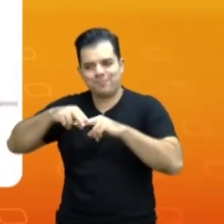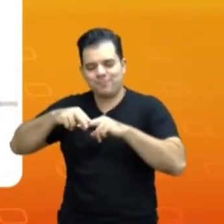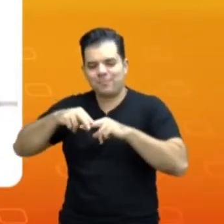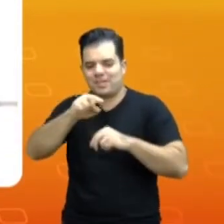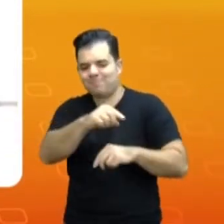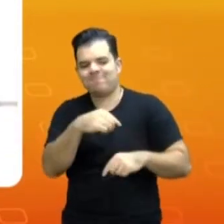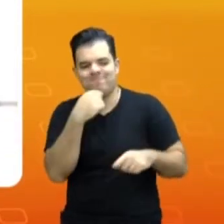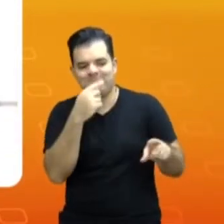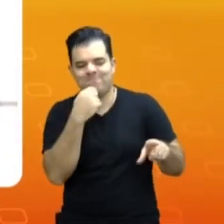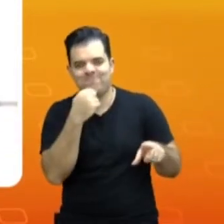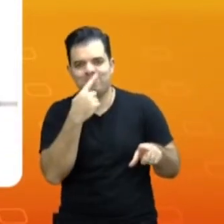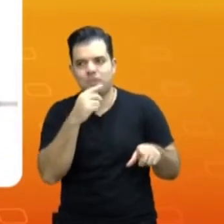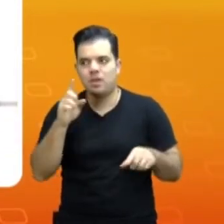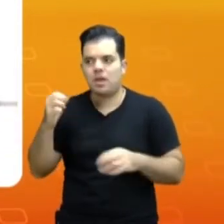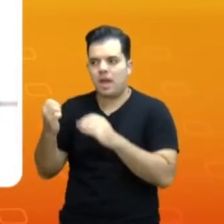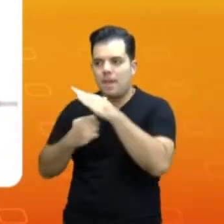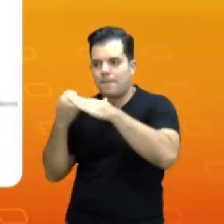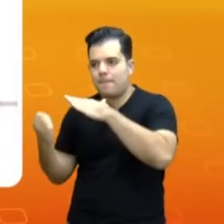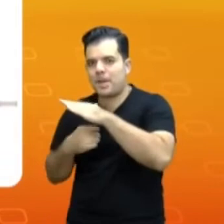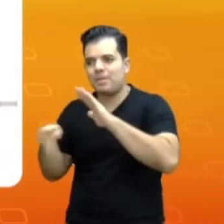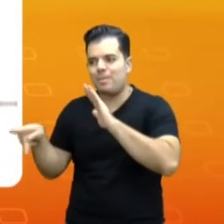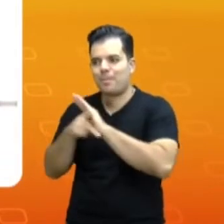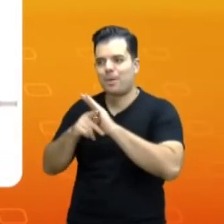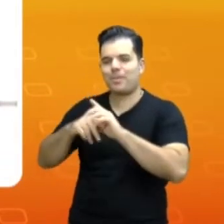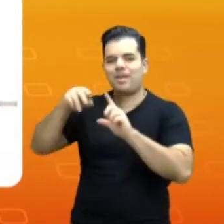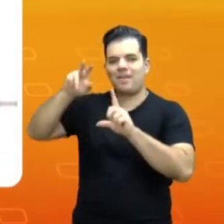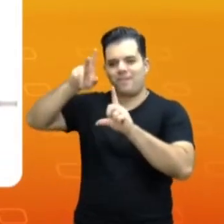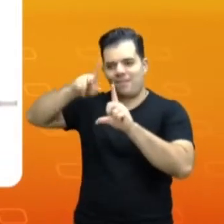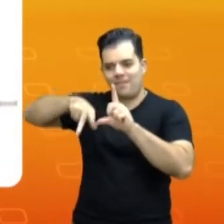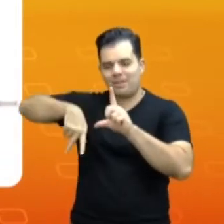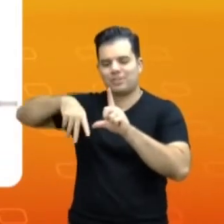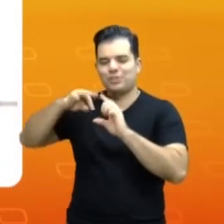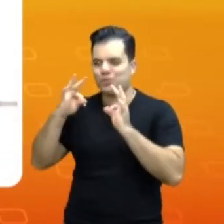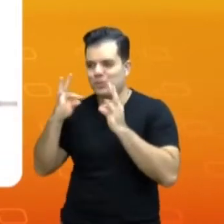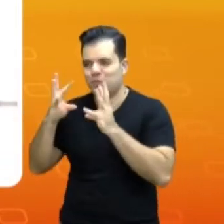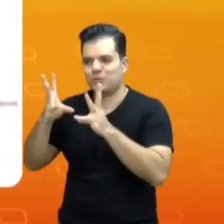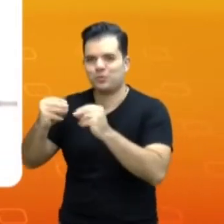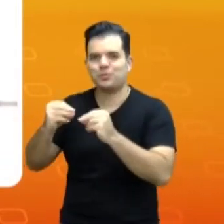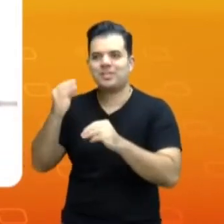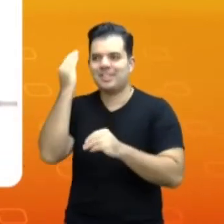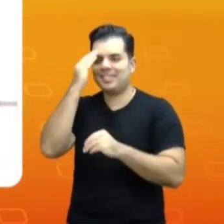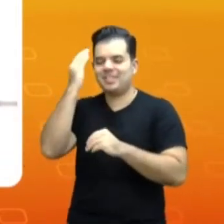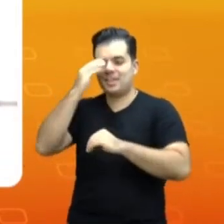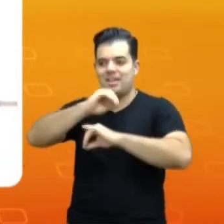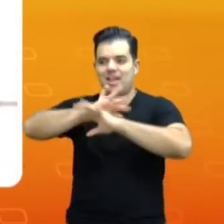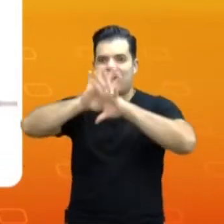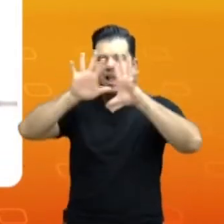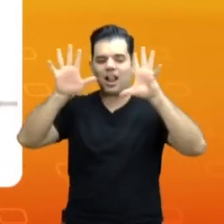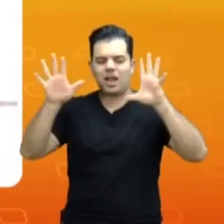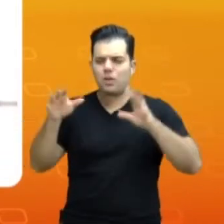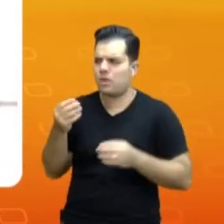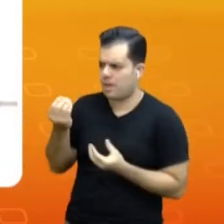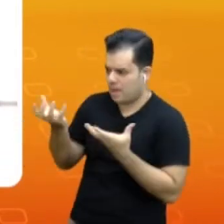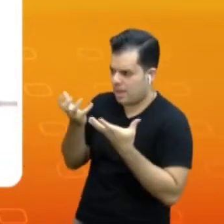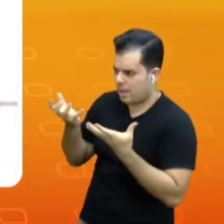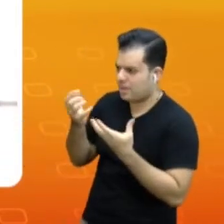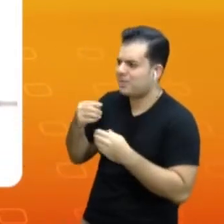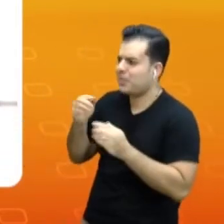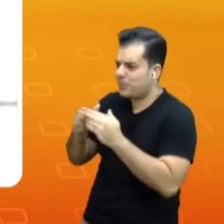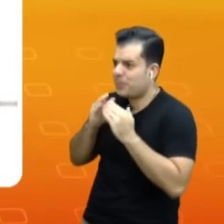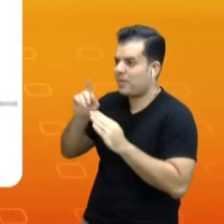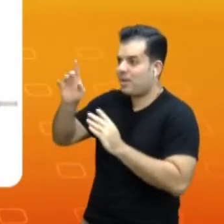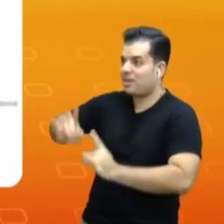o fato deles serem uma empresa de mídia ajudou deles entenderem qual era o nosso